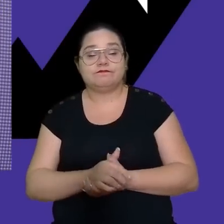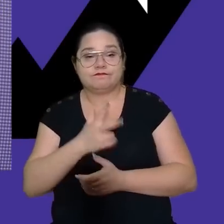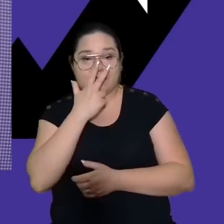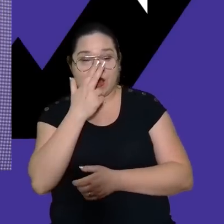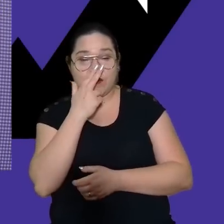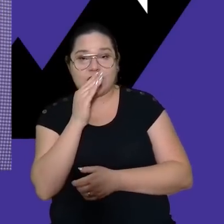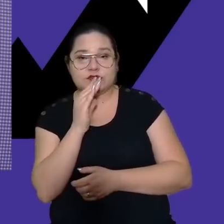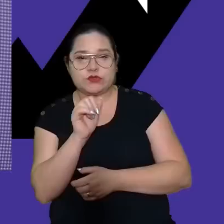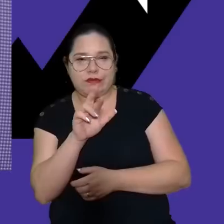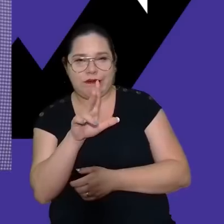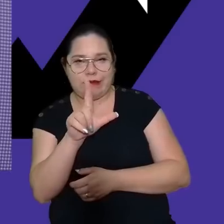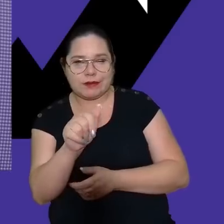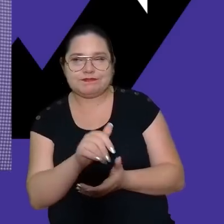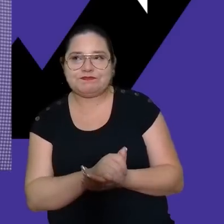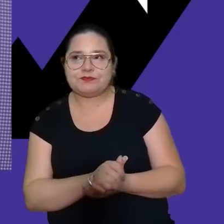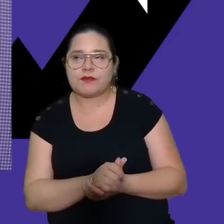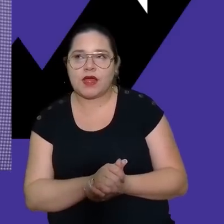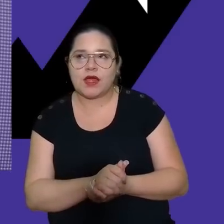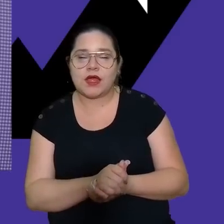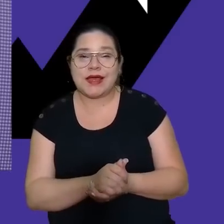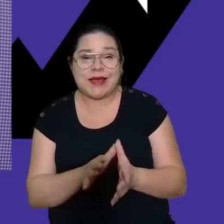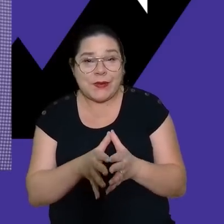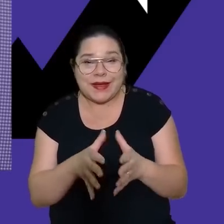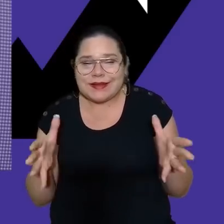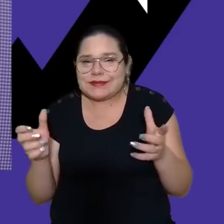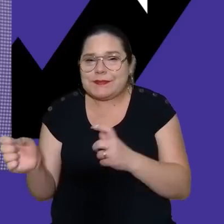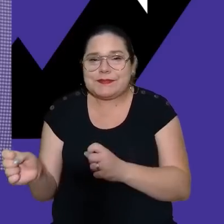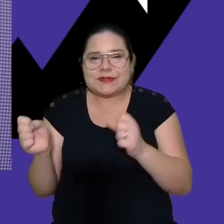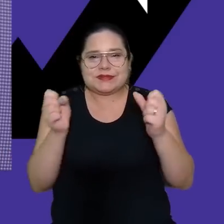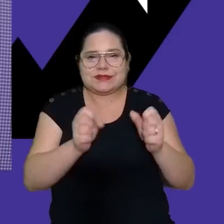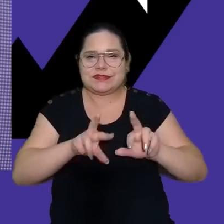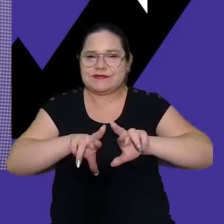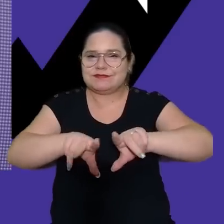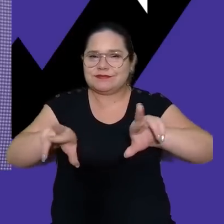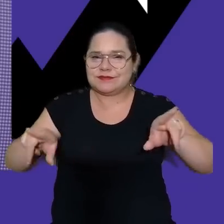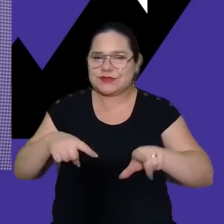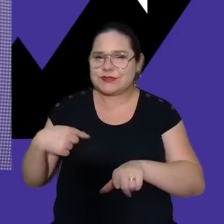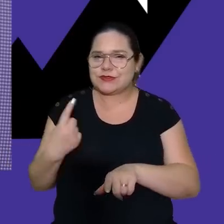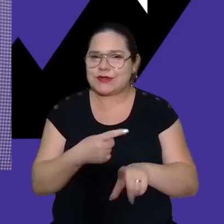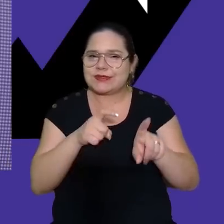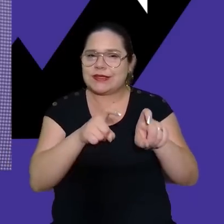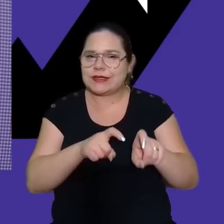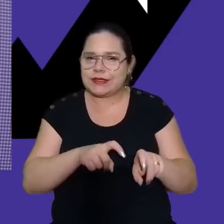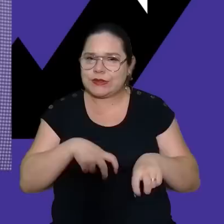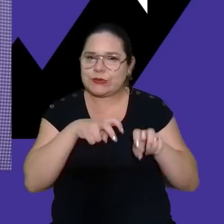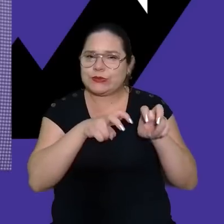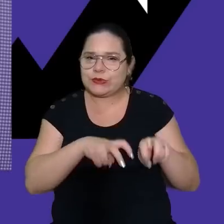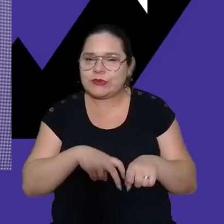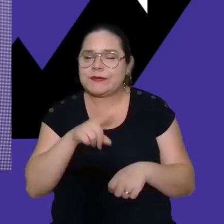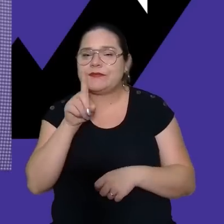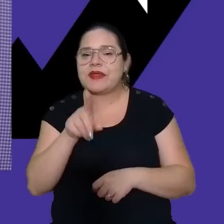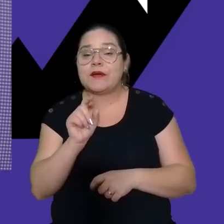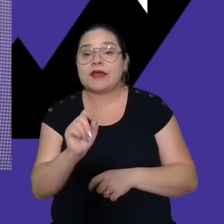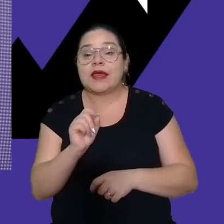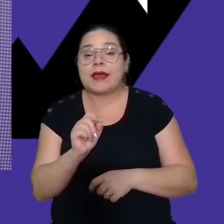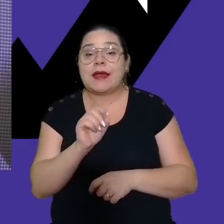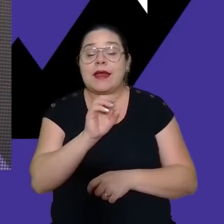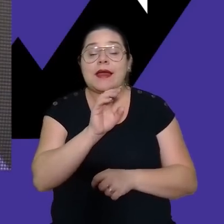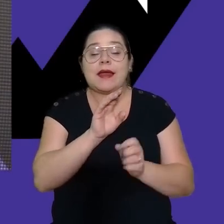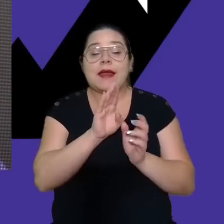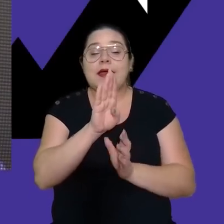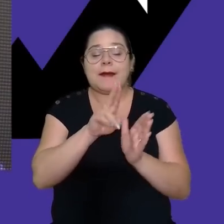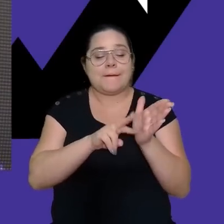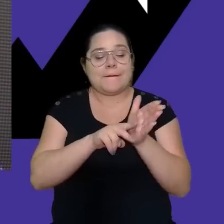Ricardo? Um grande potencial de diversificação da nossa agricultura são os